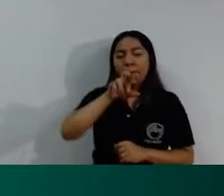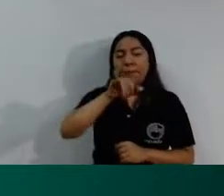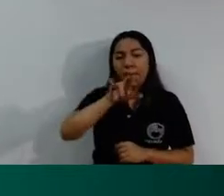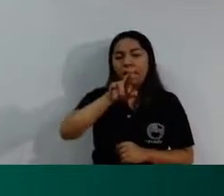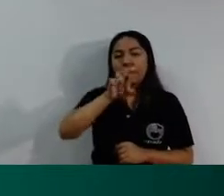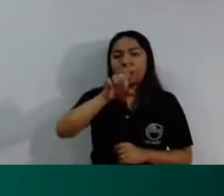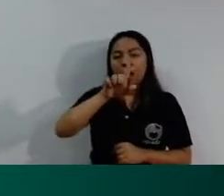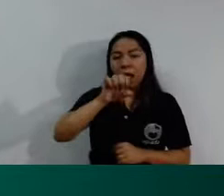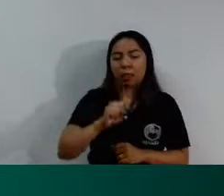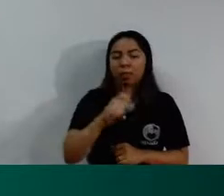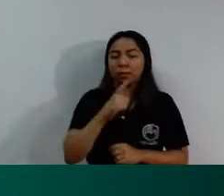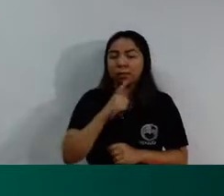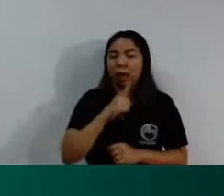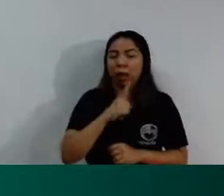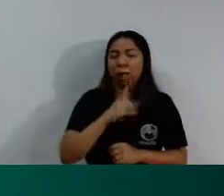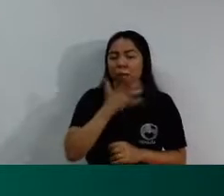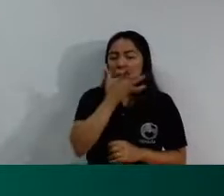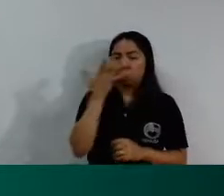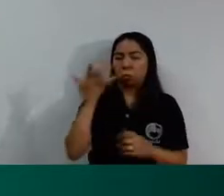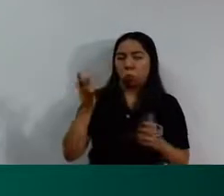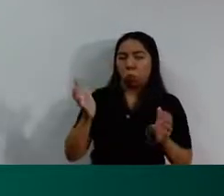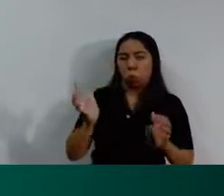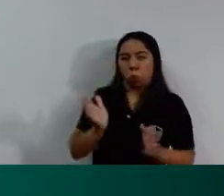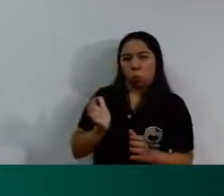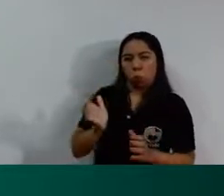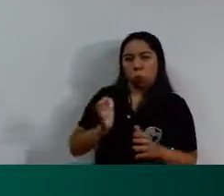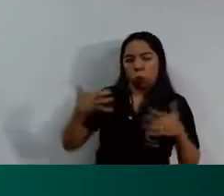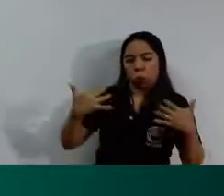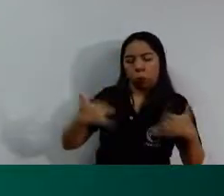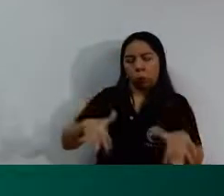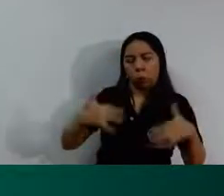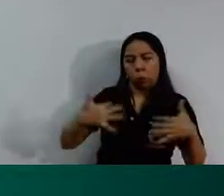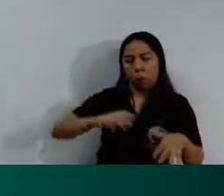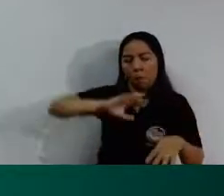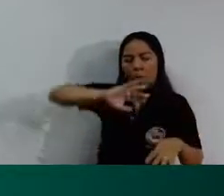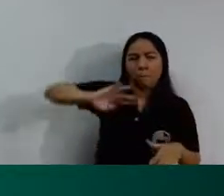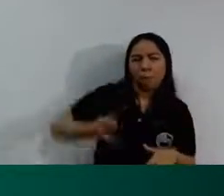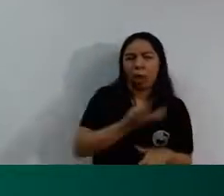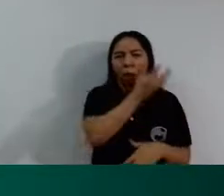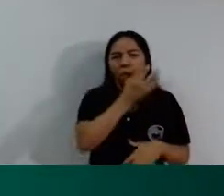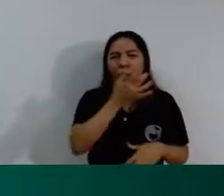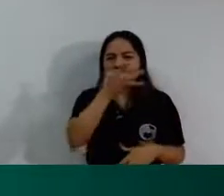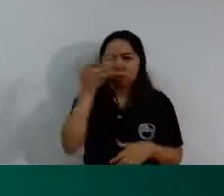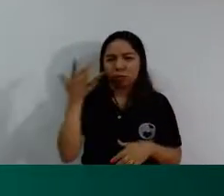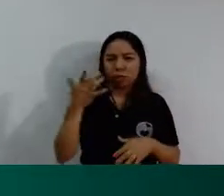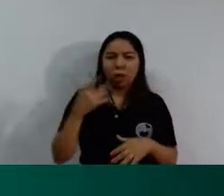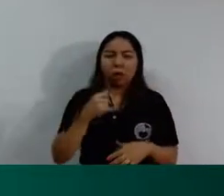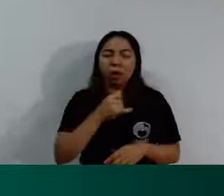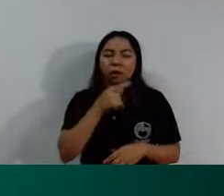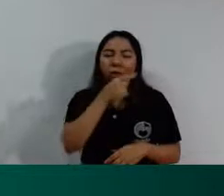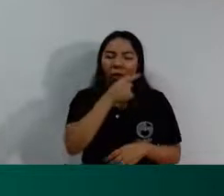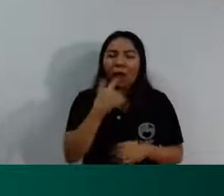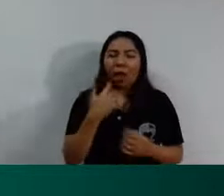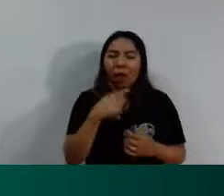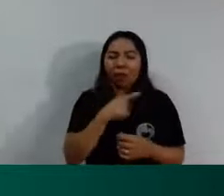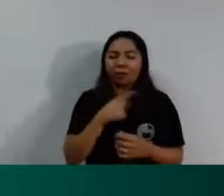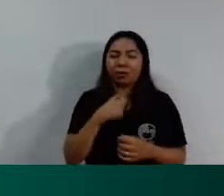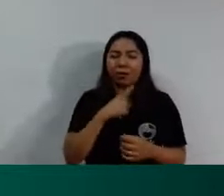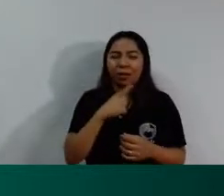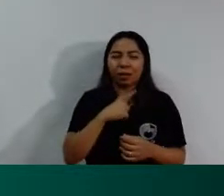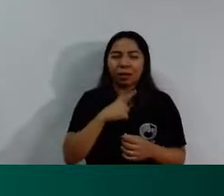brasileiros moram aqui então aqui tem mais bilionário o metro quadrado que qualquer velocidade é pequena né então assim